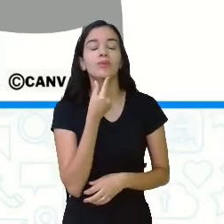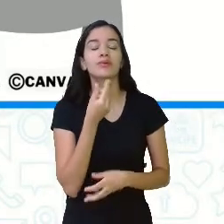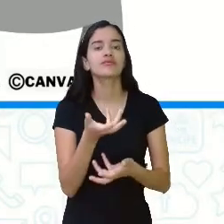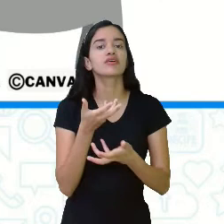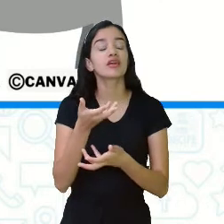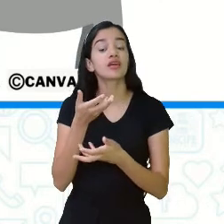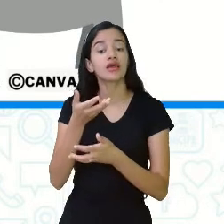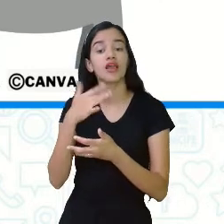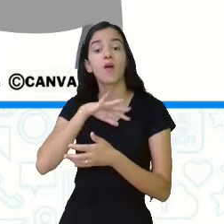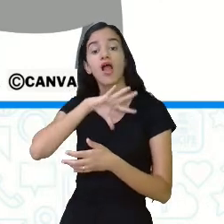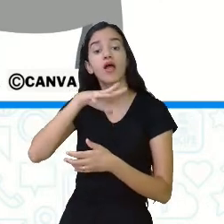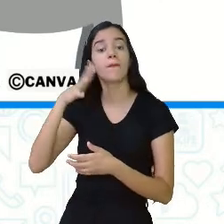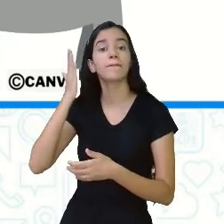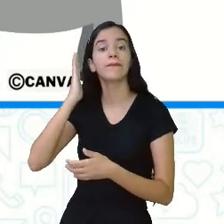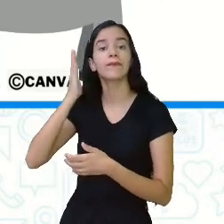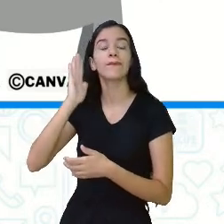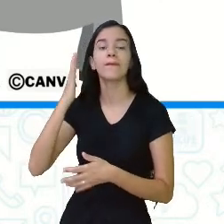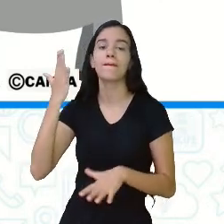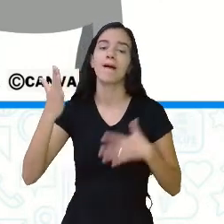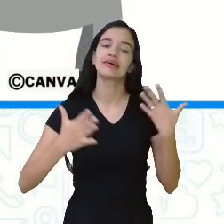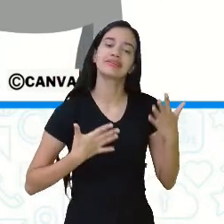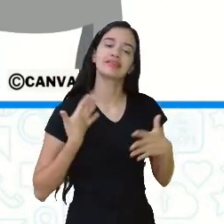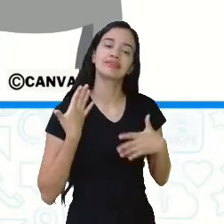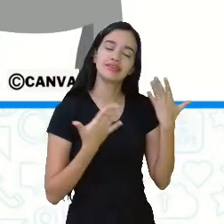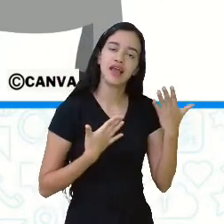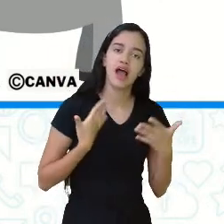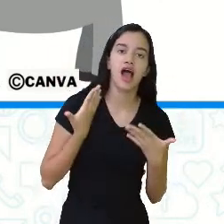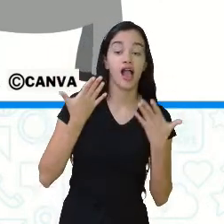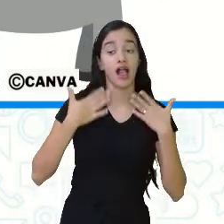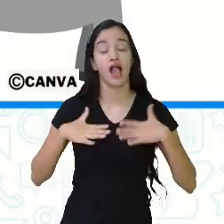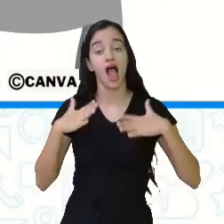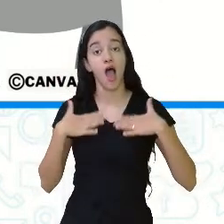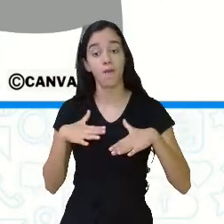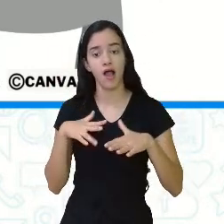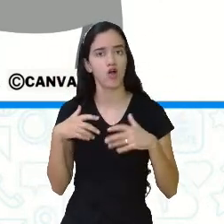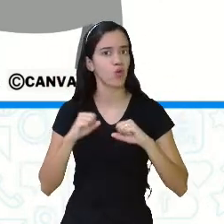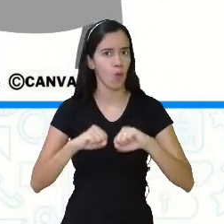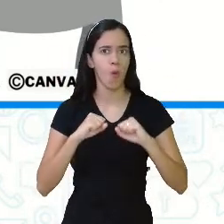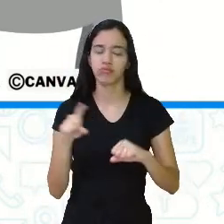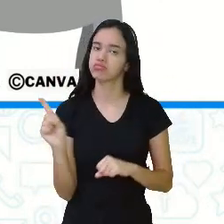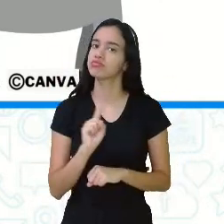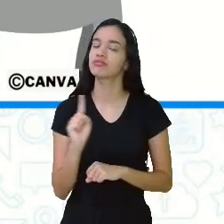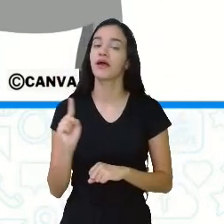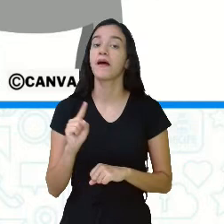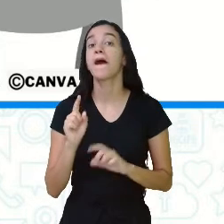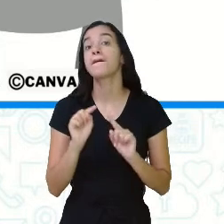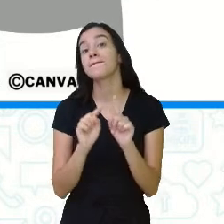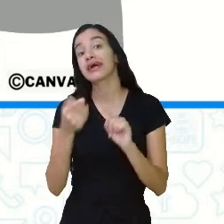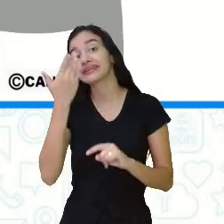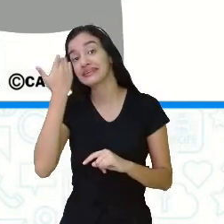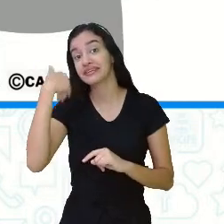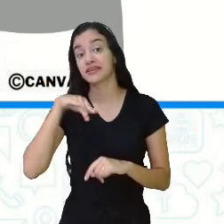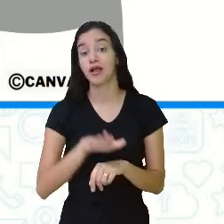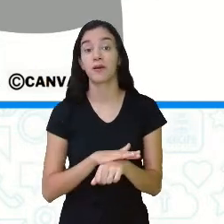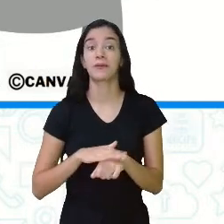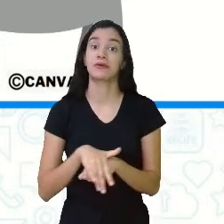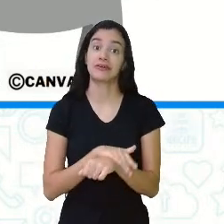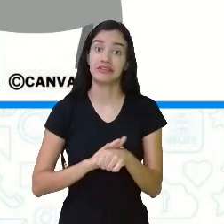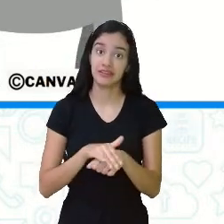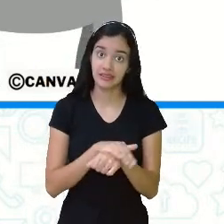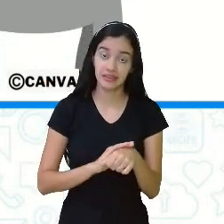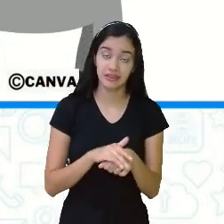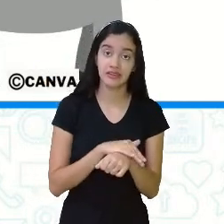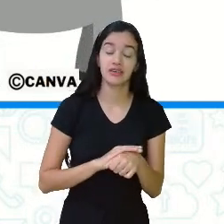para passear. Um burrinho manso, que não corra nem pule, mas que saiba conversar.